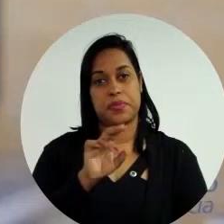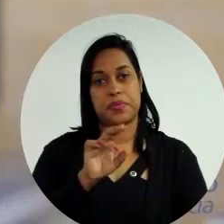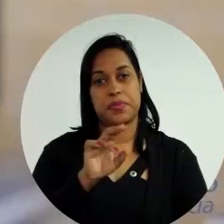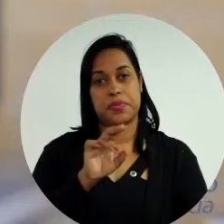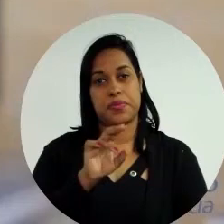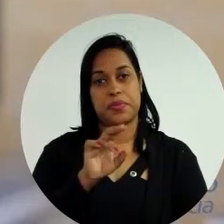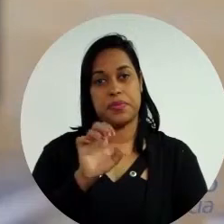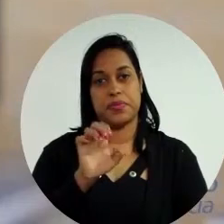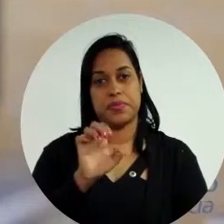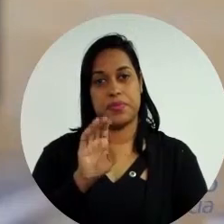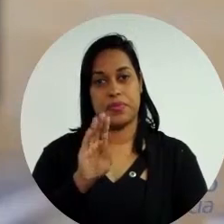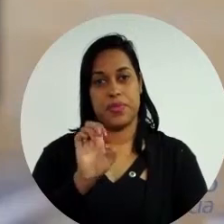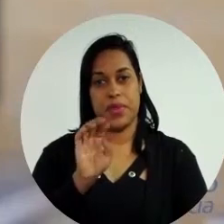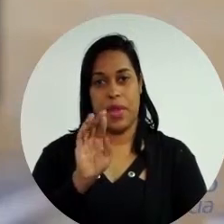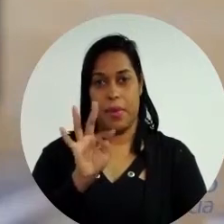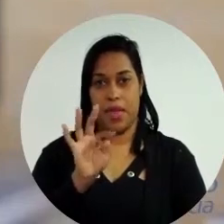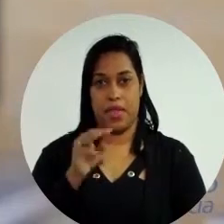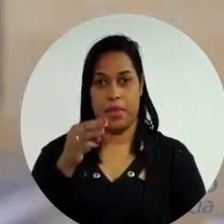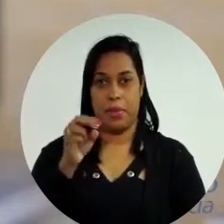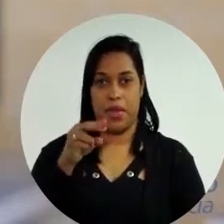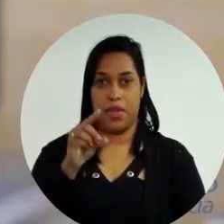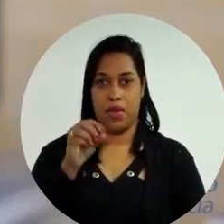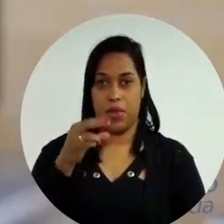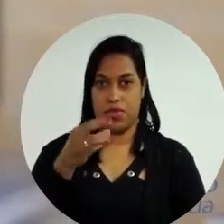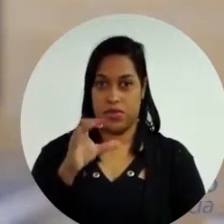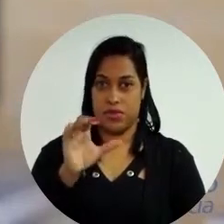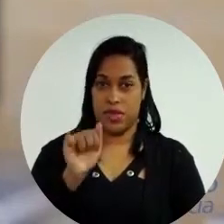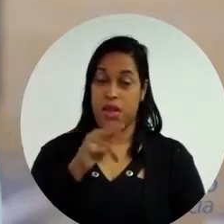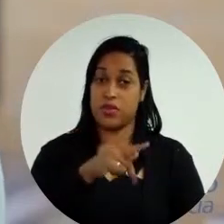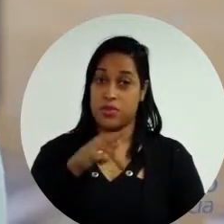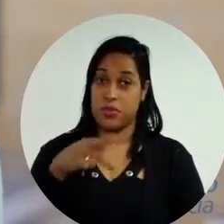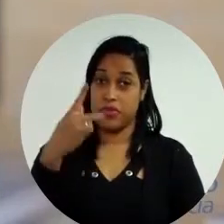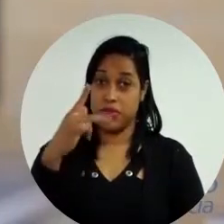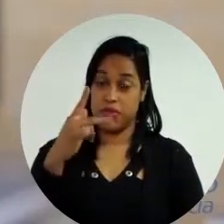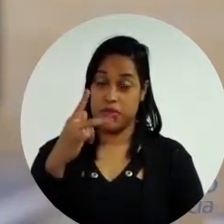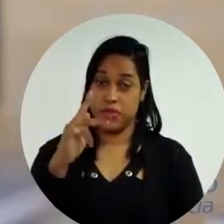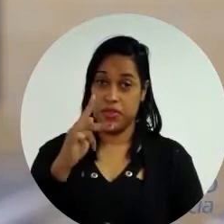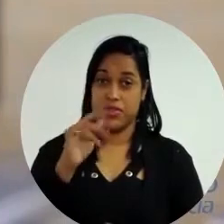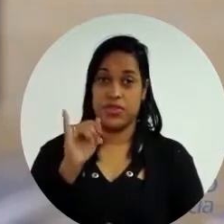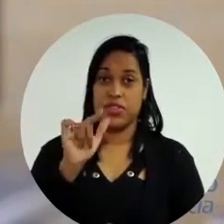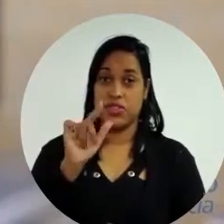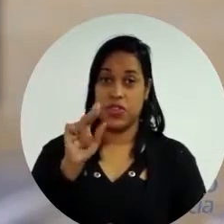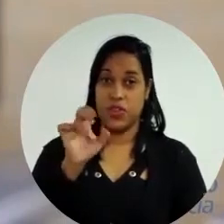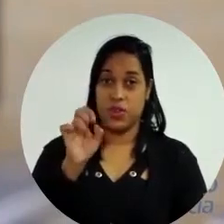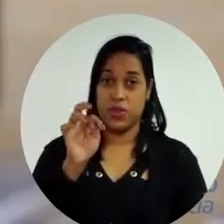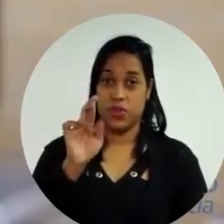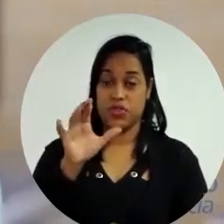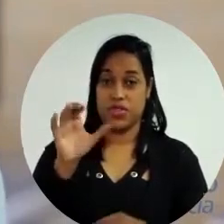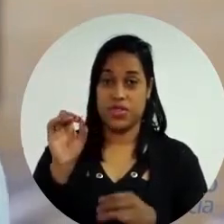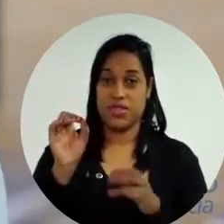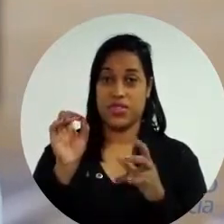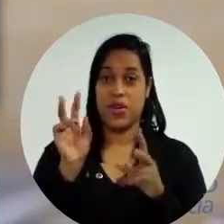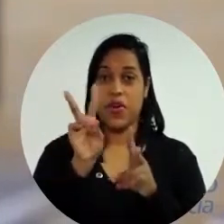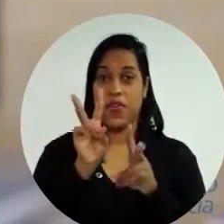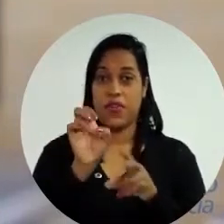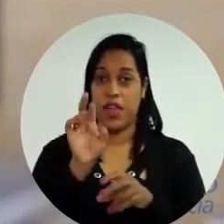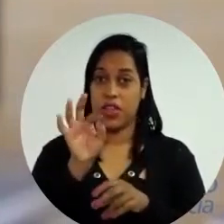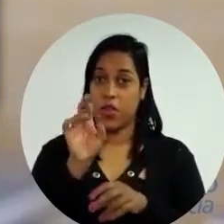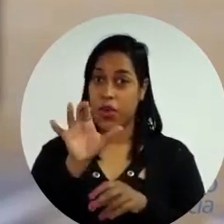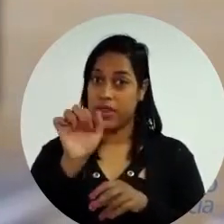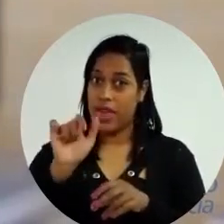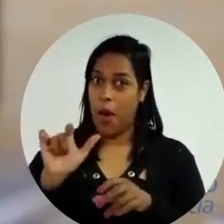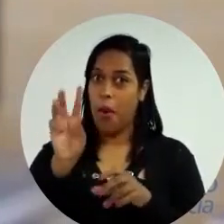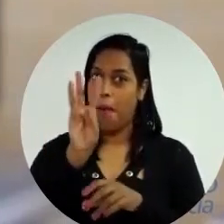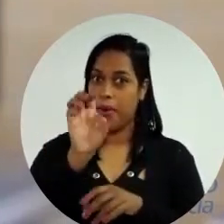cintura para cima. Eu sou professor de vocês de ilustração vetorial para web. Essa é a competência 1, a